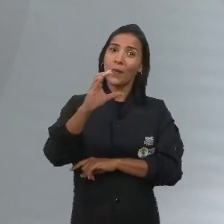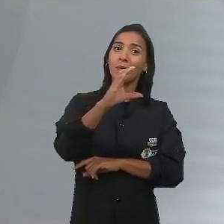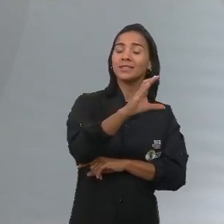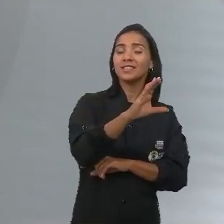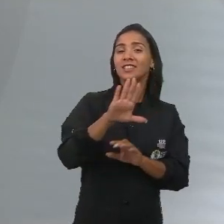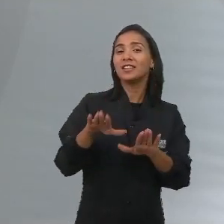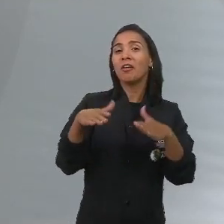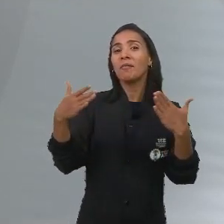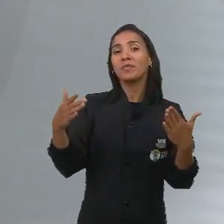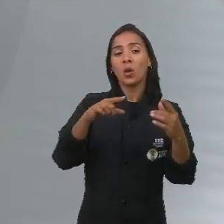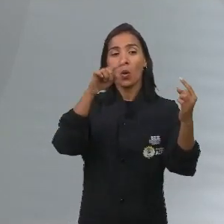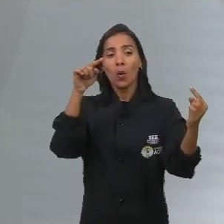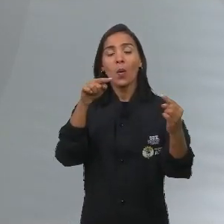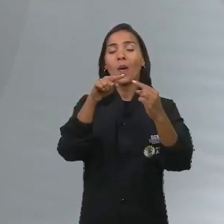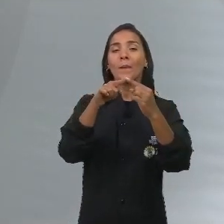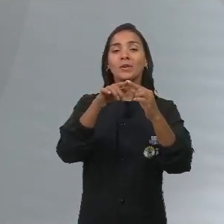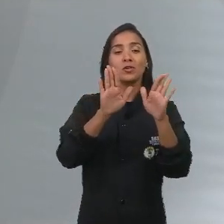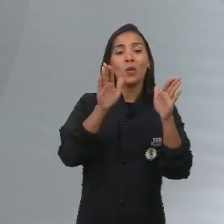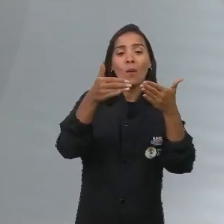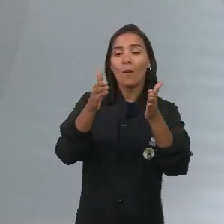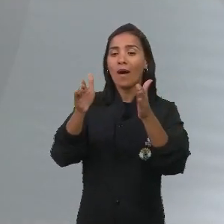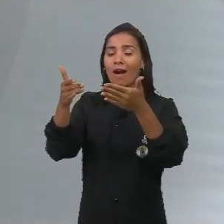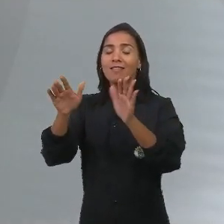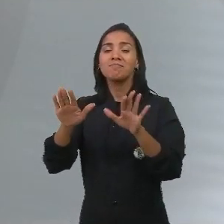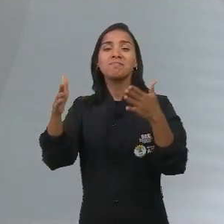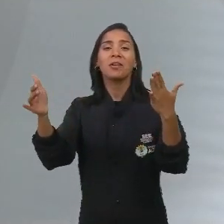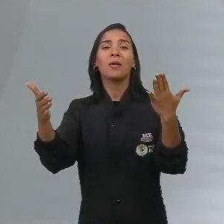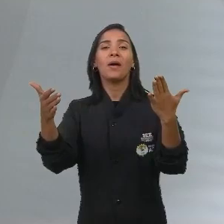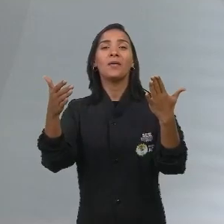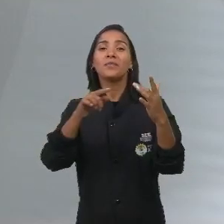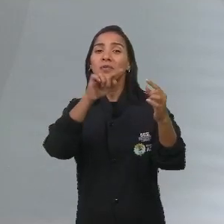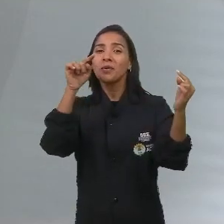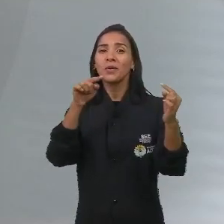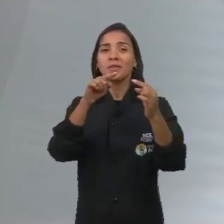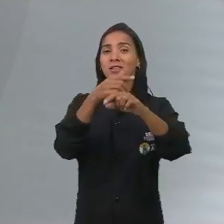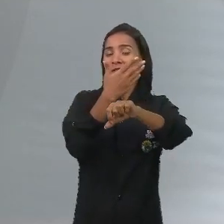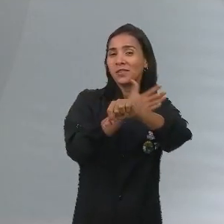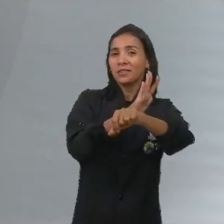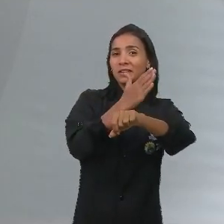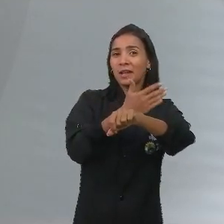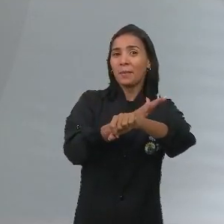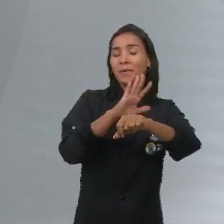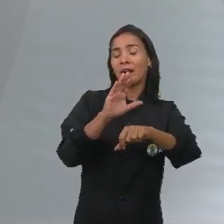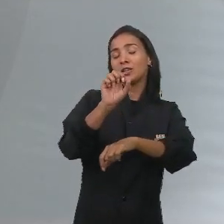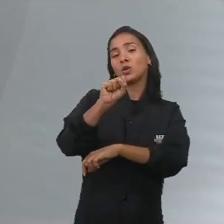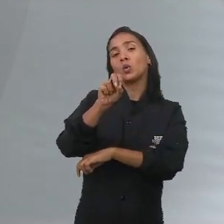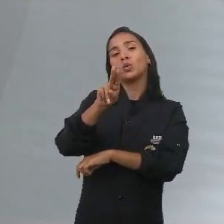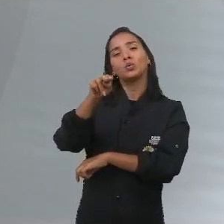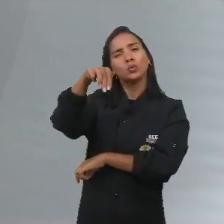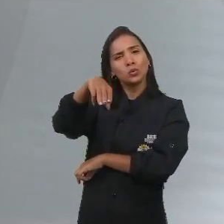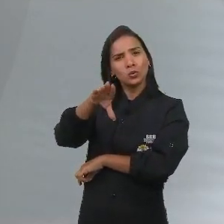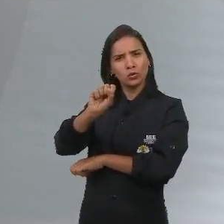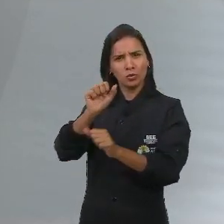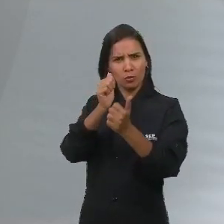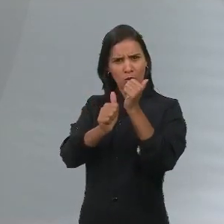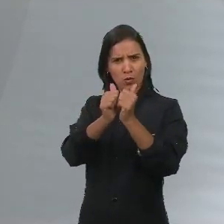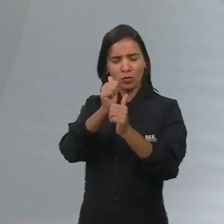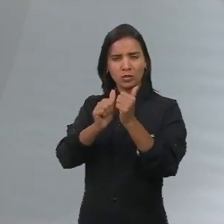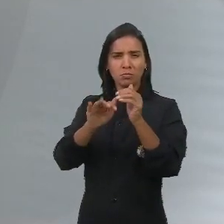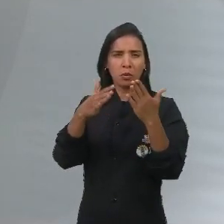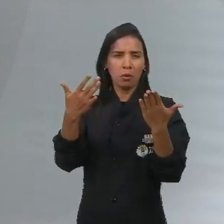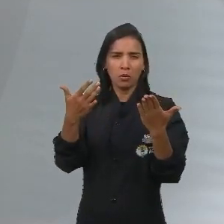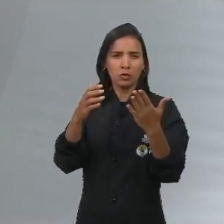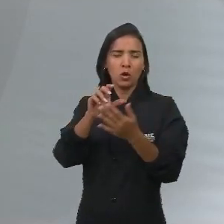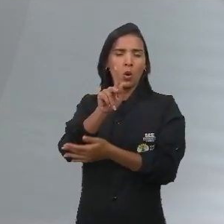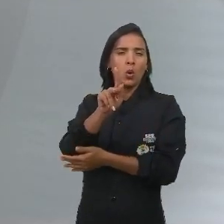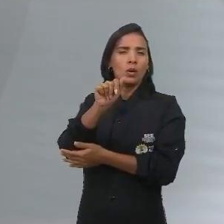Qual é a direção a diretriz o que se eu falo da prática de sumor de carater Qual é a identidade que eu